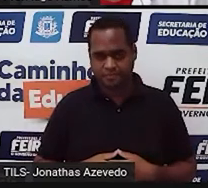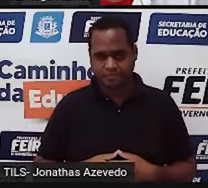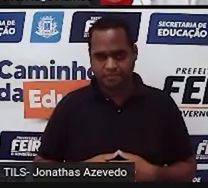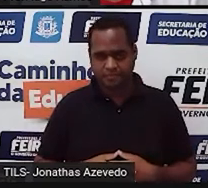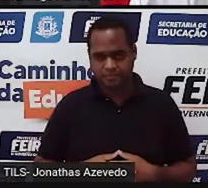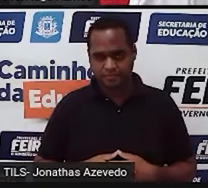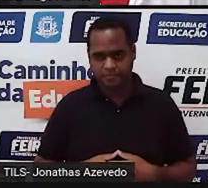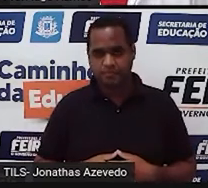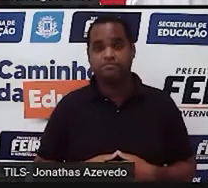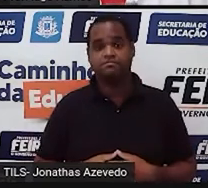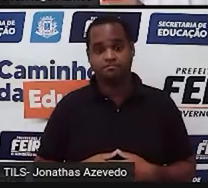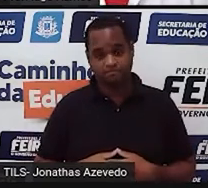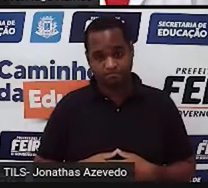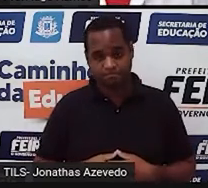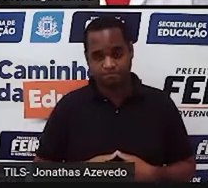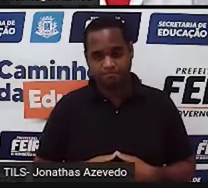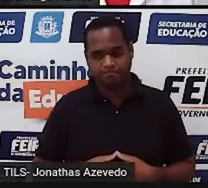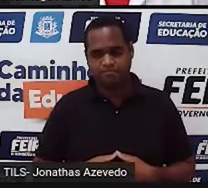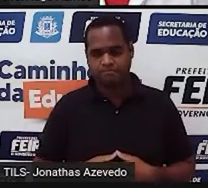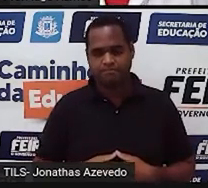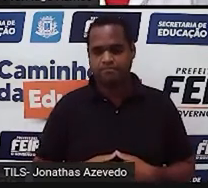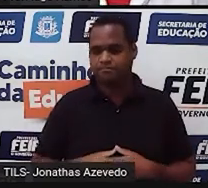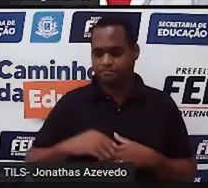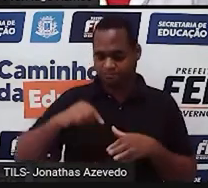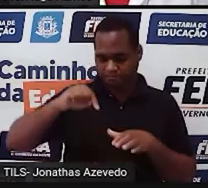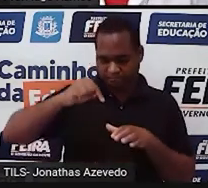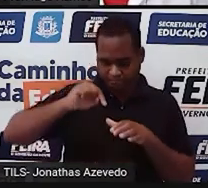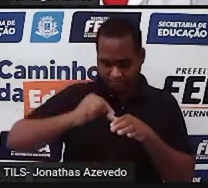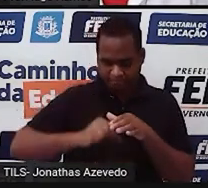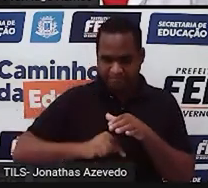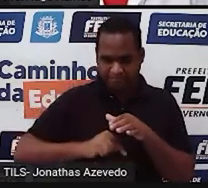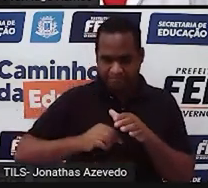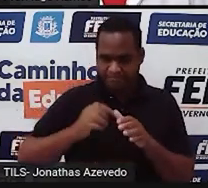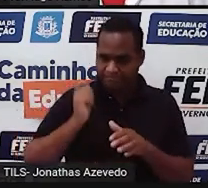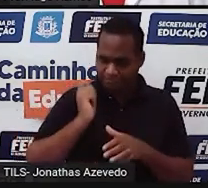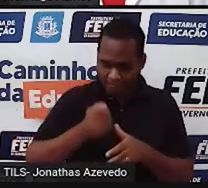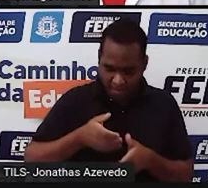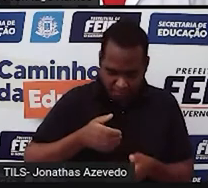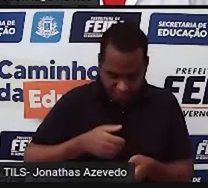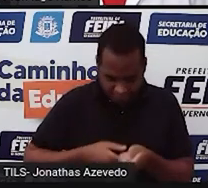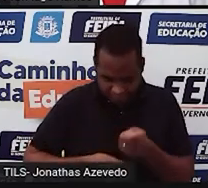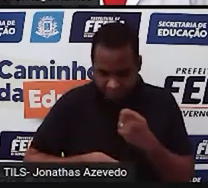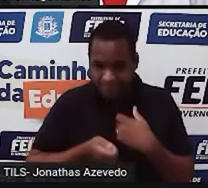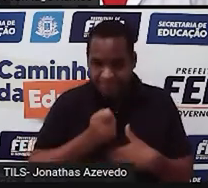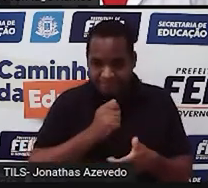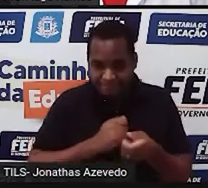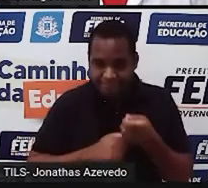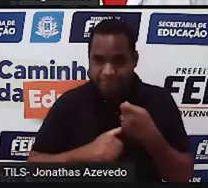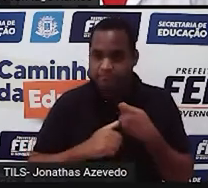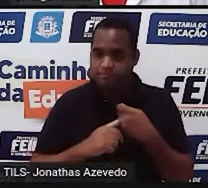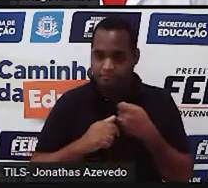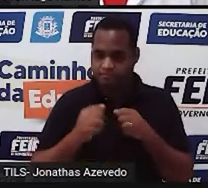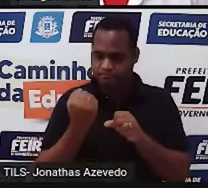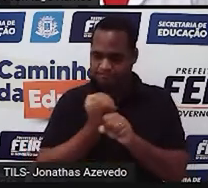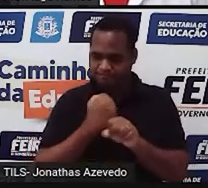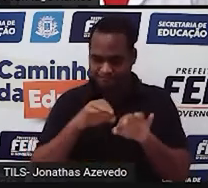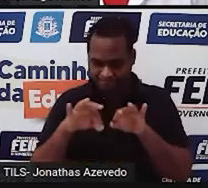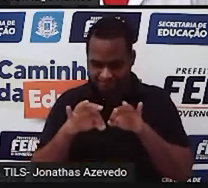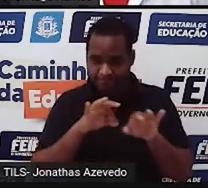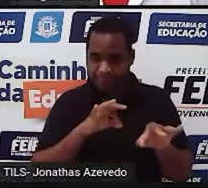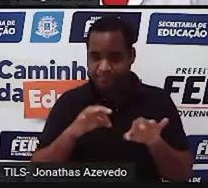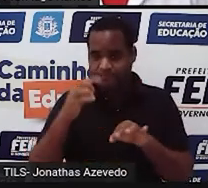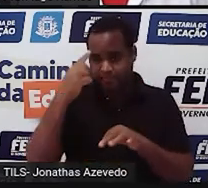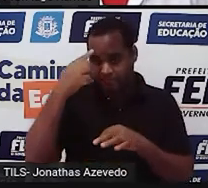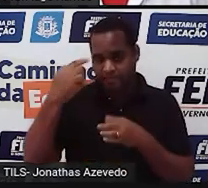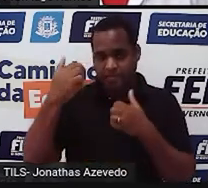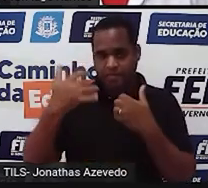metros é um poço artesiano quem será construído de maneira